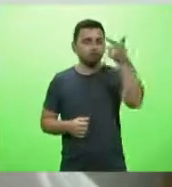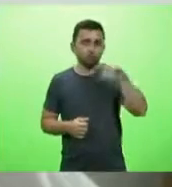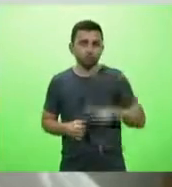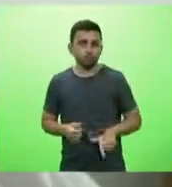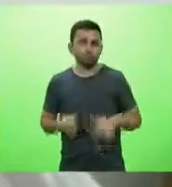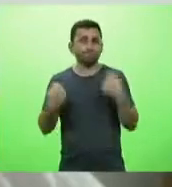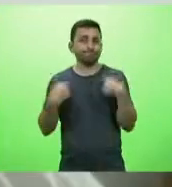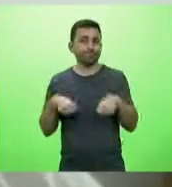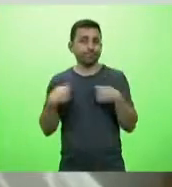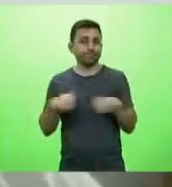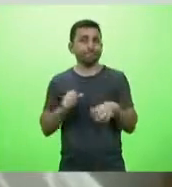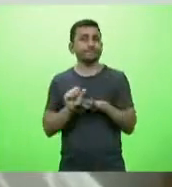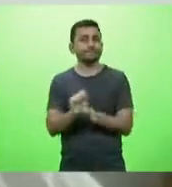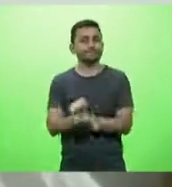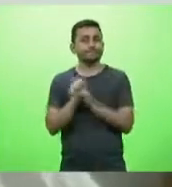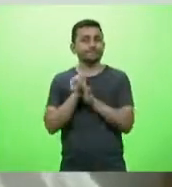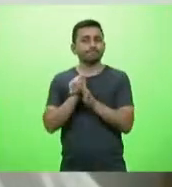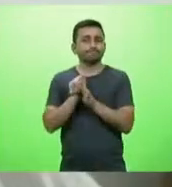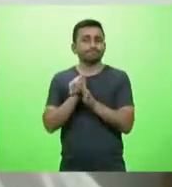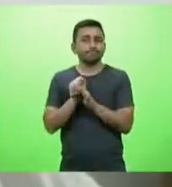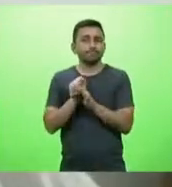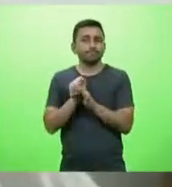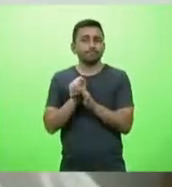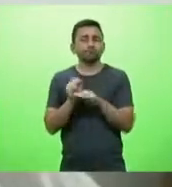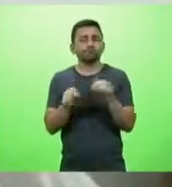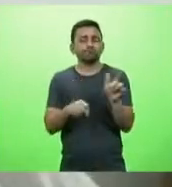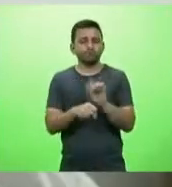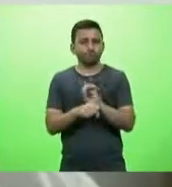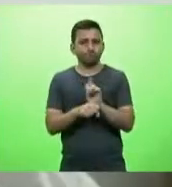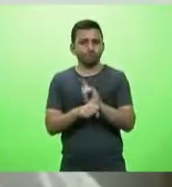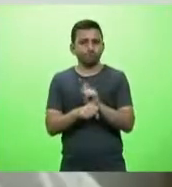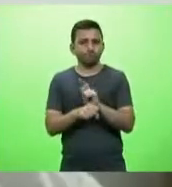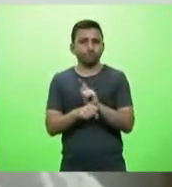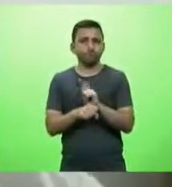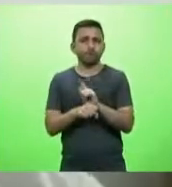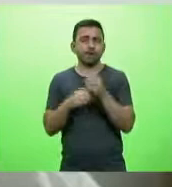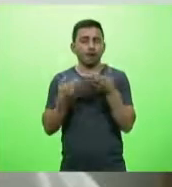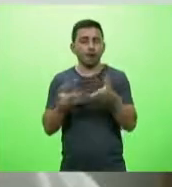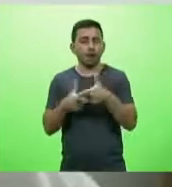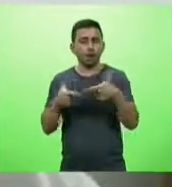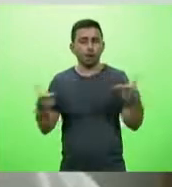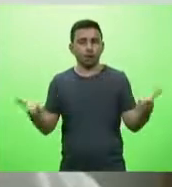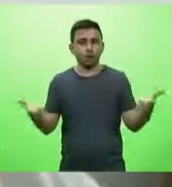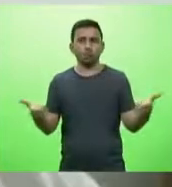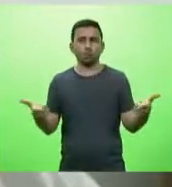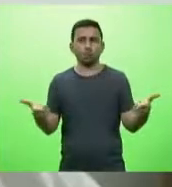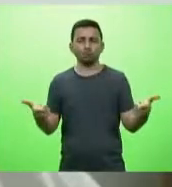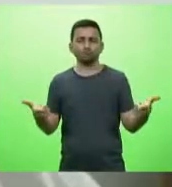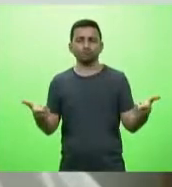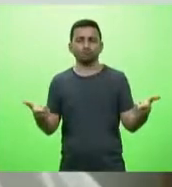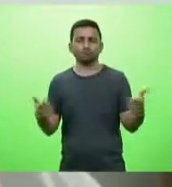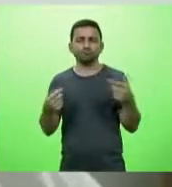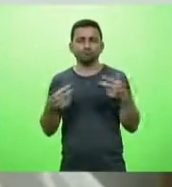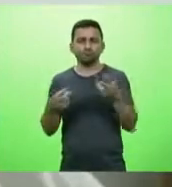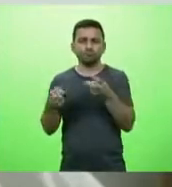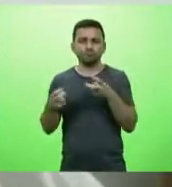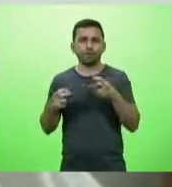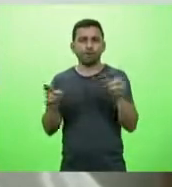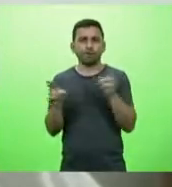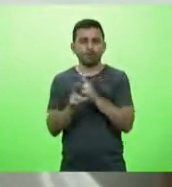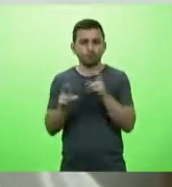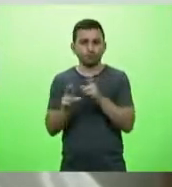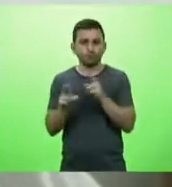de garantir uma gestão maior do ponto de vista da relação com